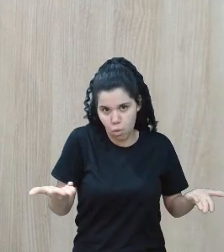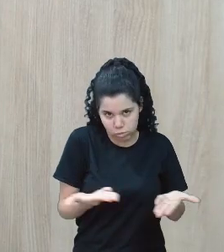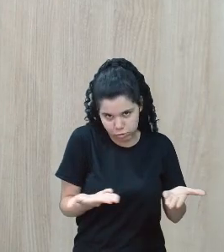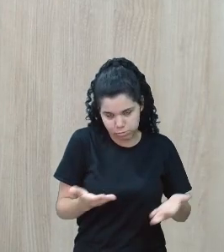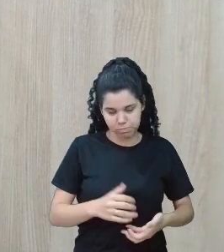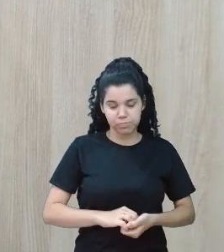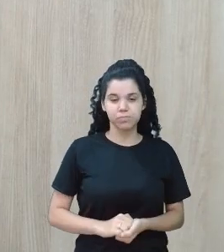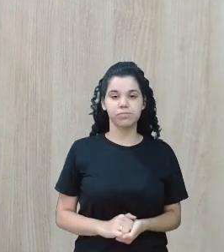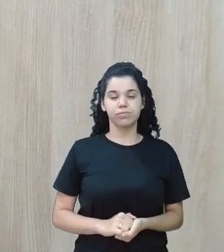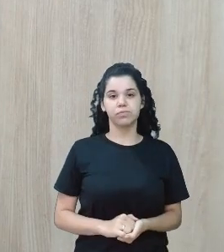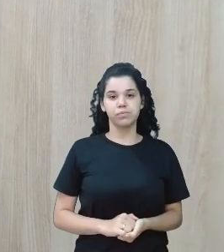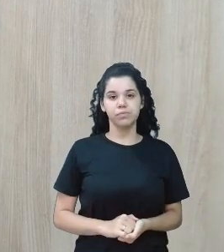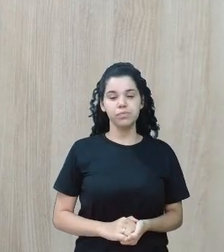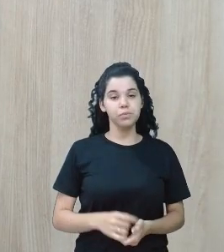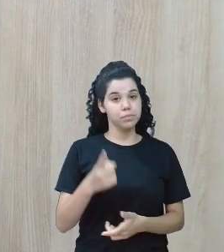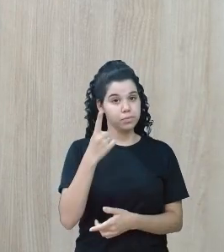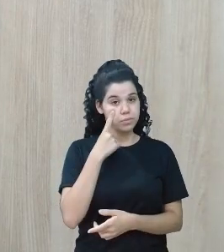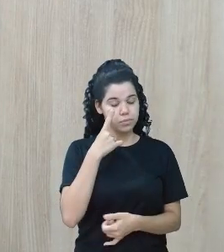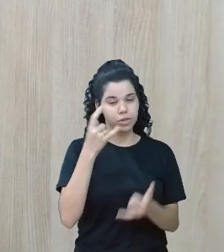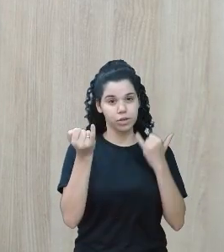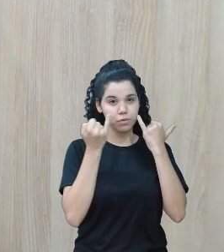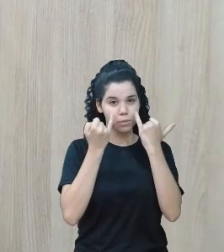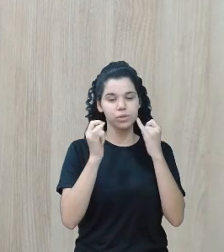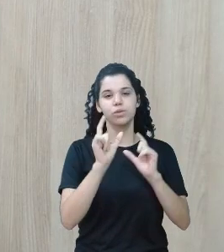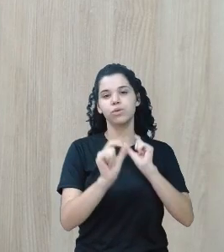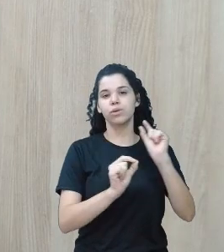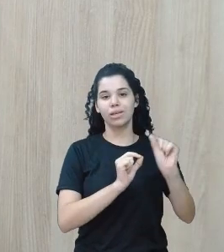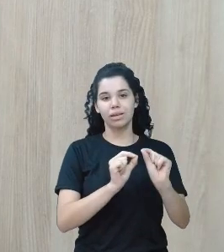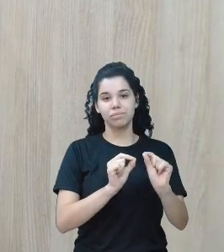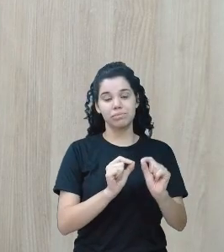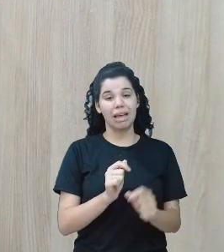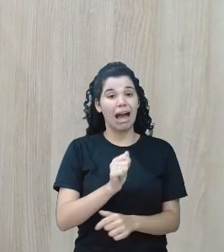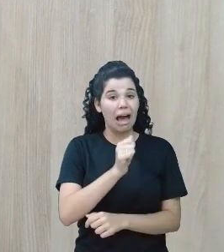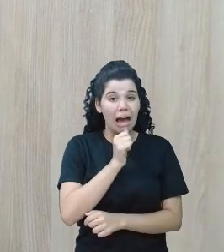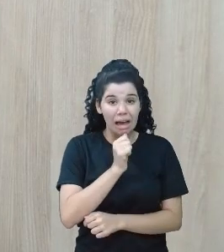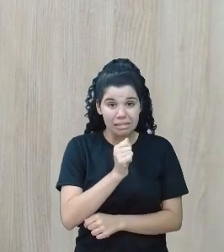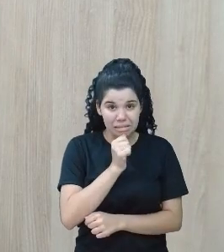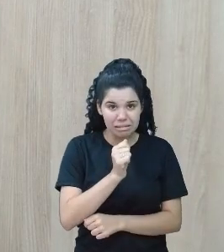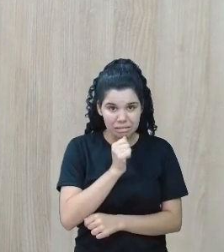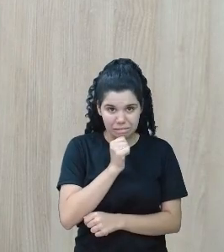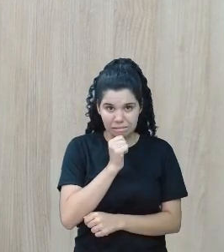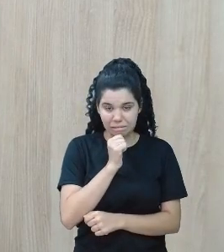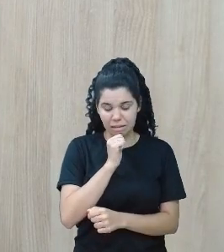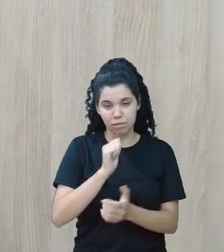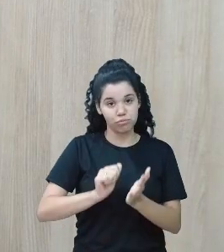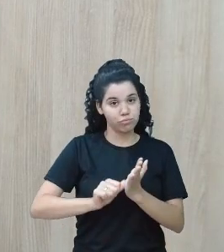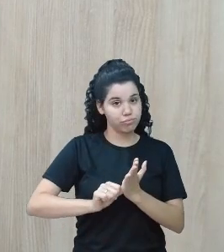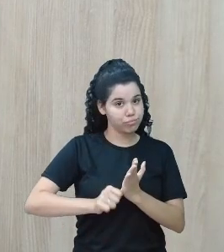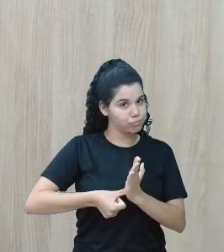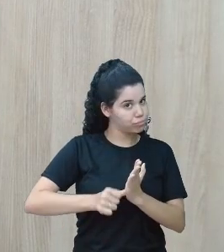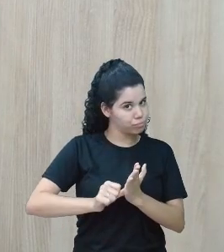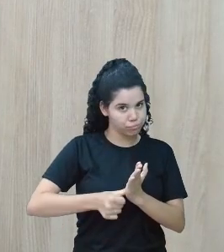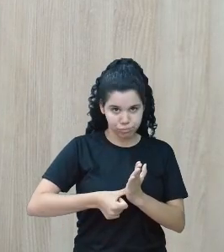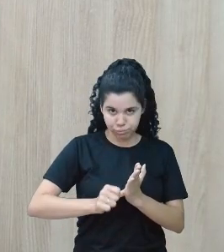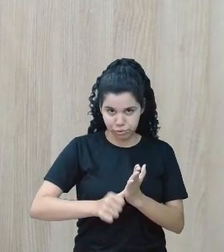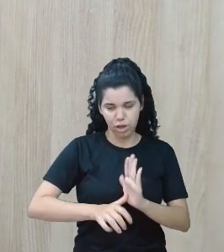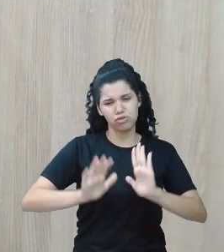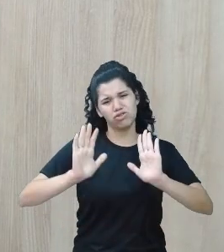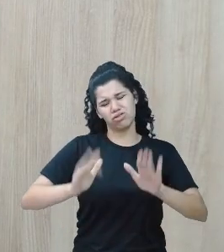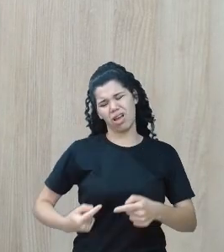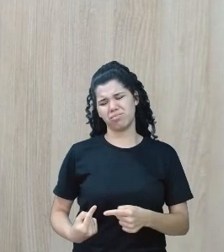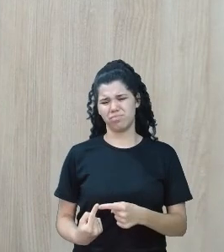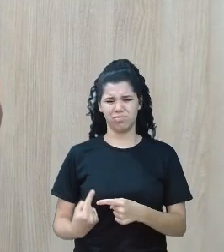bom? Mas aquele recado é, quem não agendou ainda a RG... Gente, eu venho falando